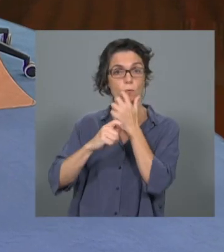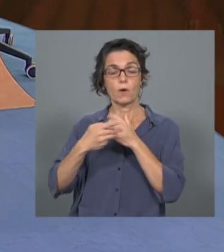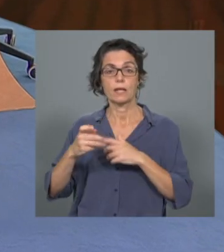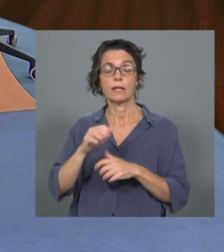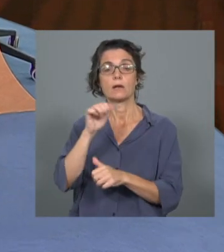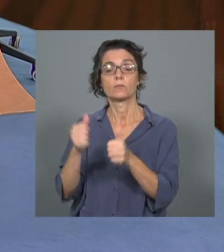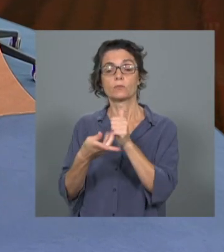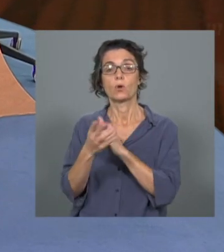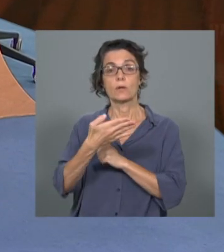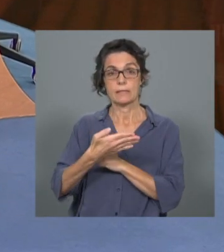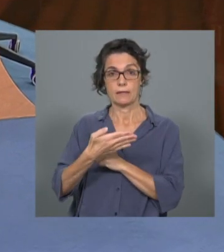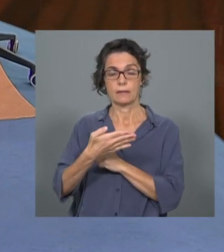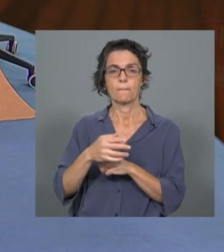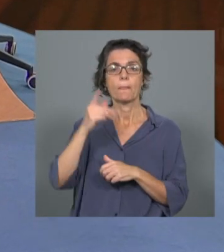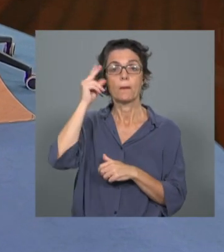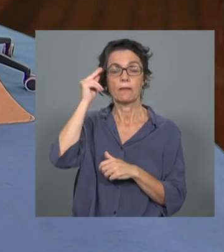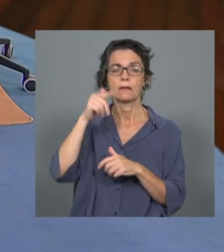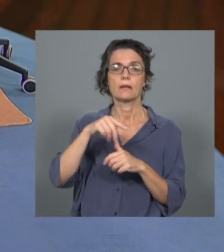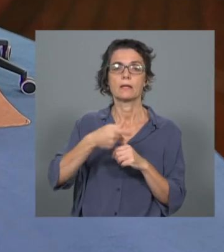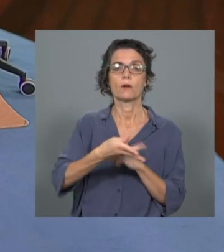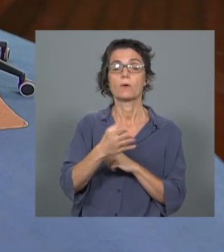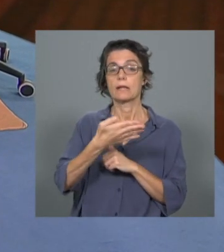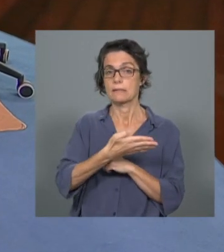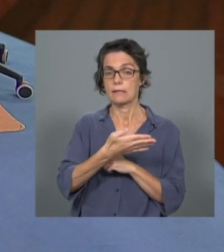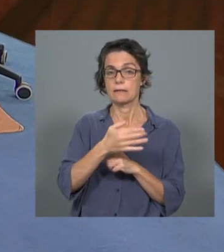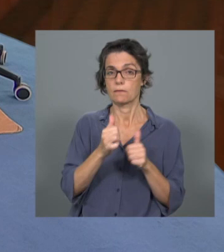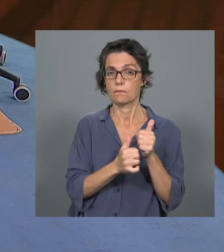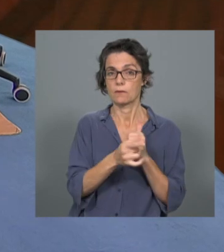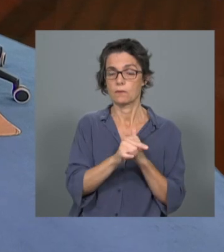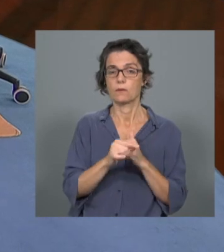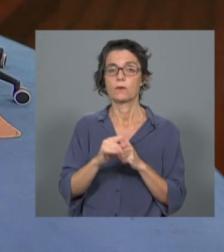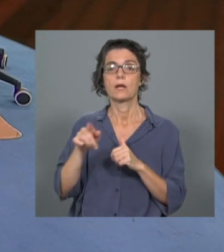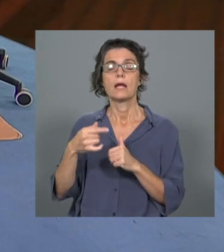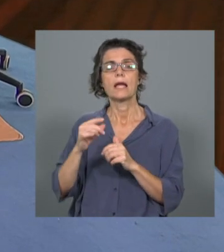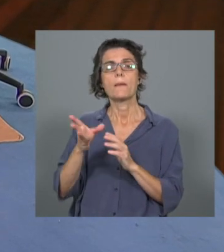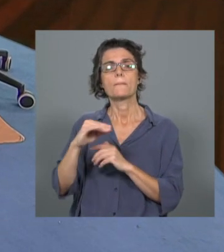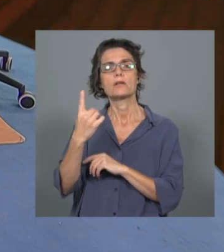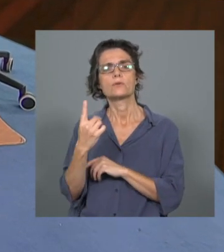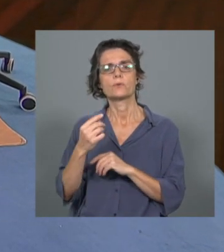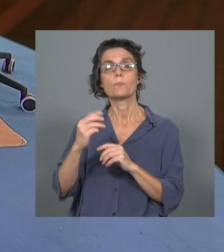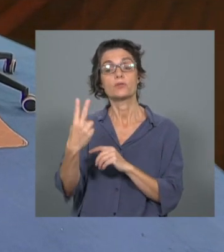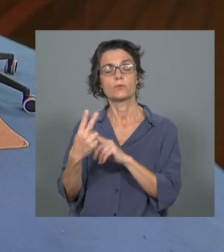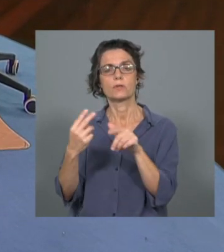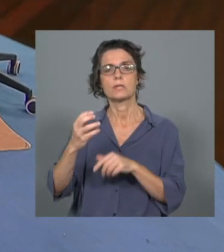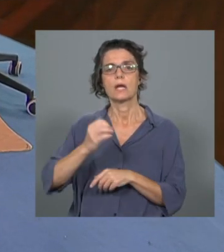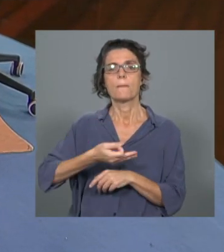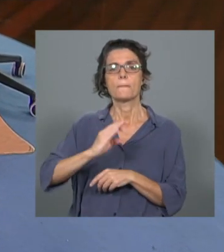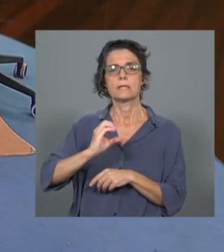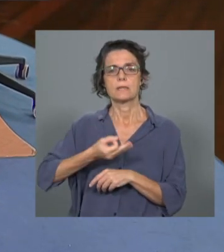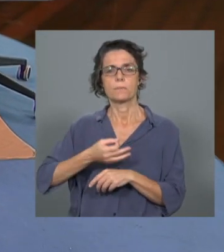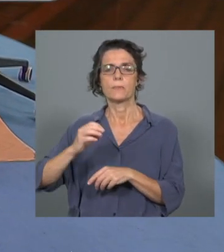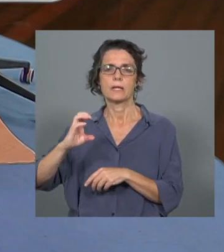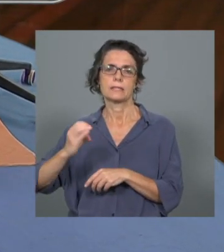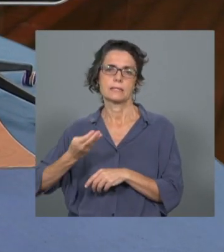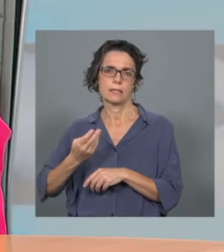Fernando Medina 7 vereadores, depois 2 vereadores para o PCP, ou CDU, 1 vereador para o Bloco de